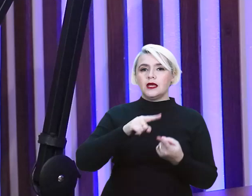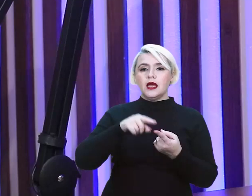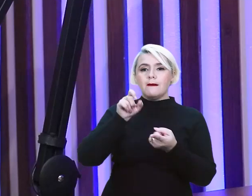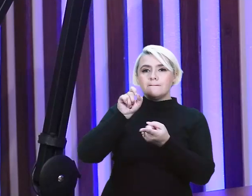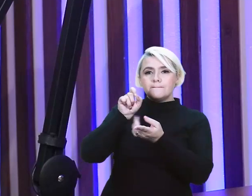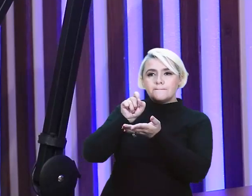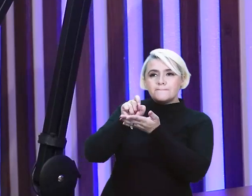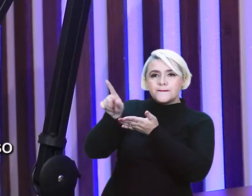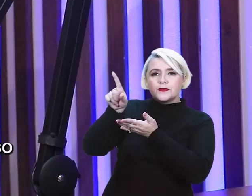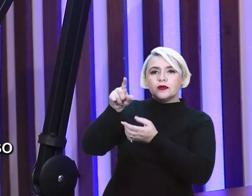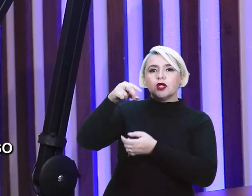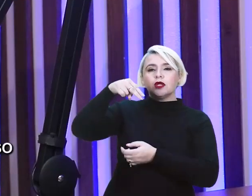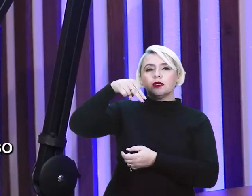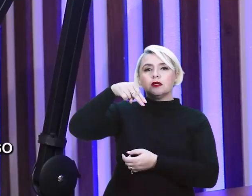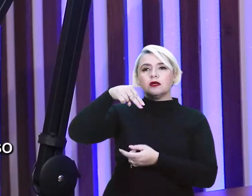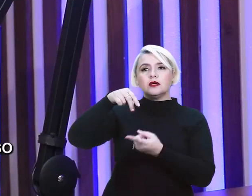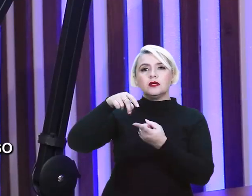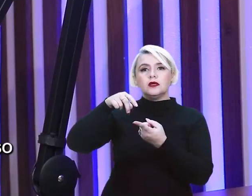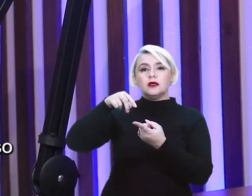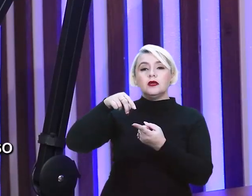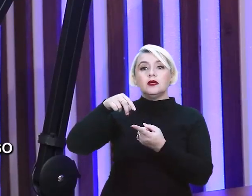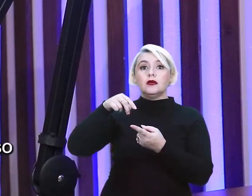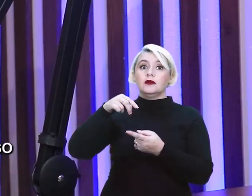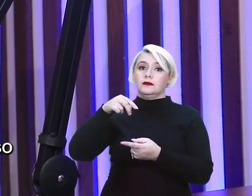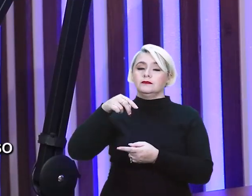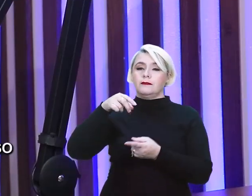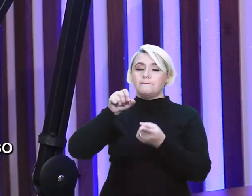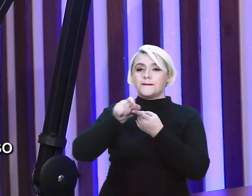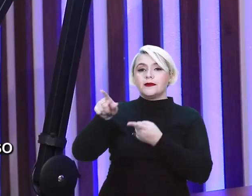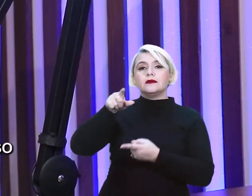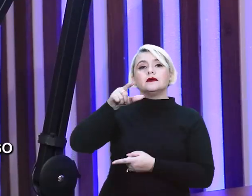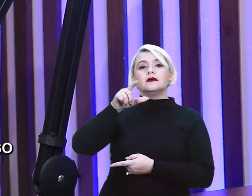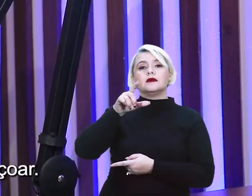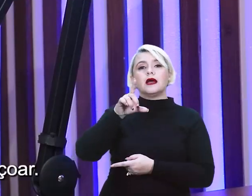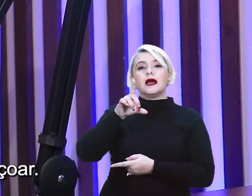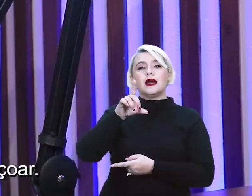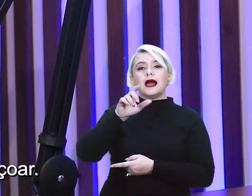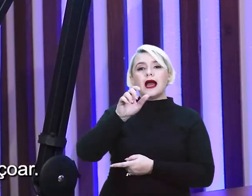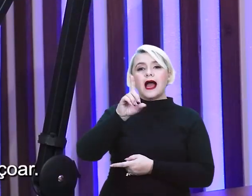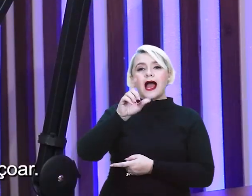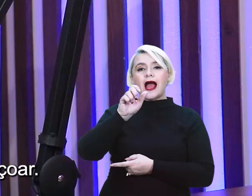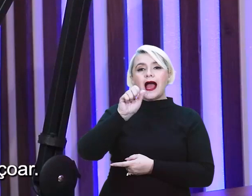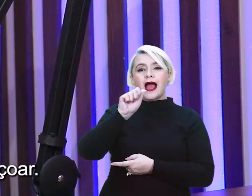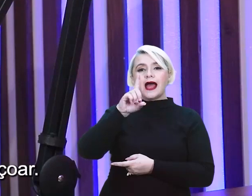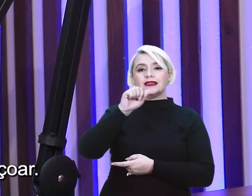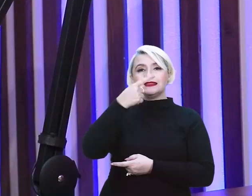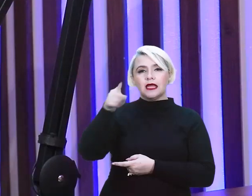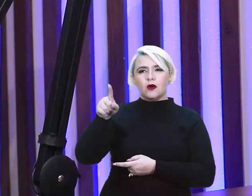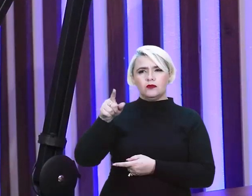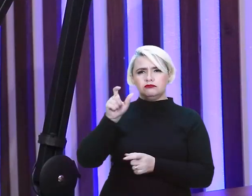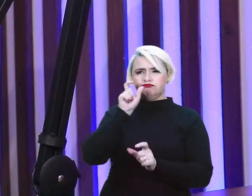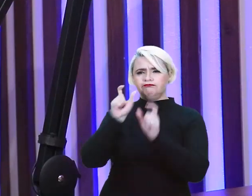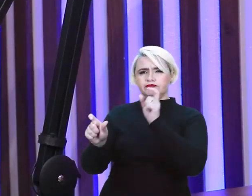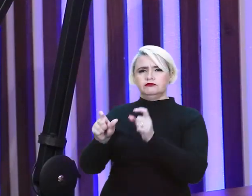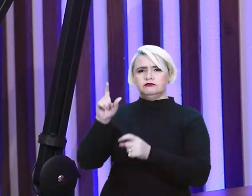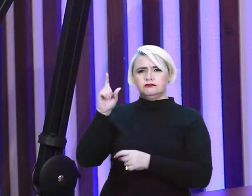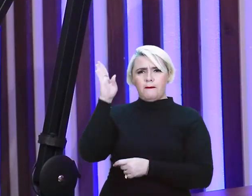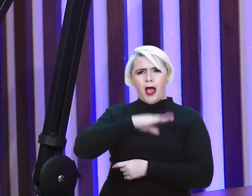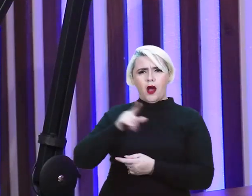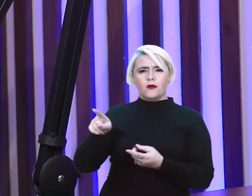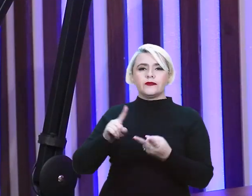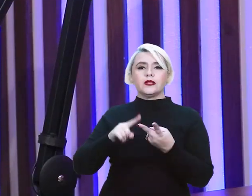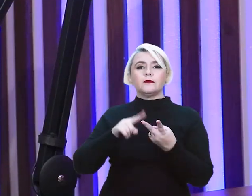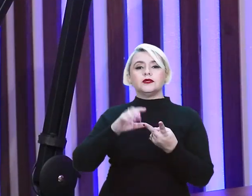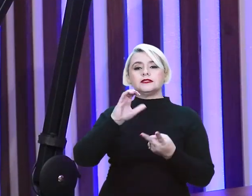isso? Melhor, a expulsão do paraíso é a primeira maldição. Tanto é que eu vou te amaldiçoar. Aí vem